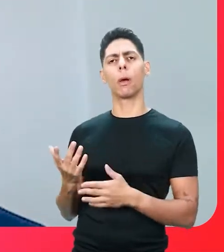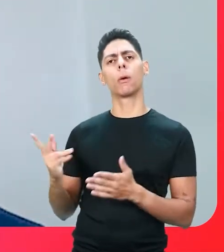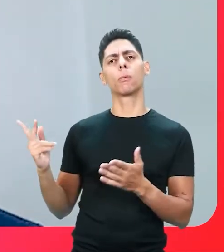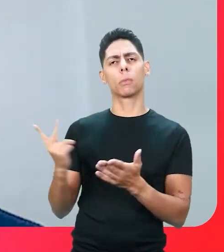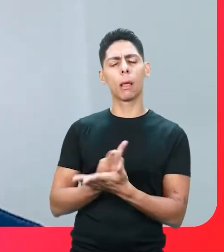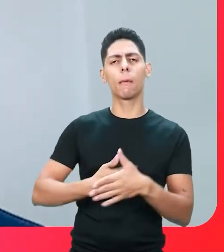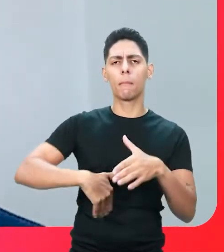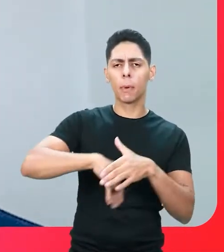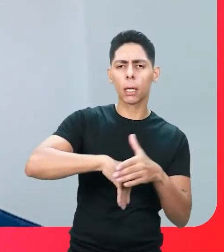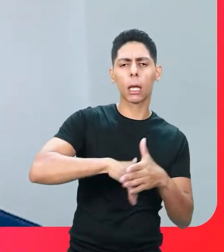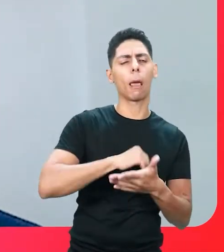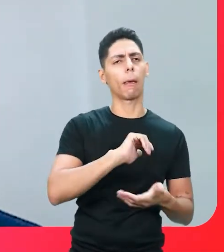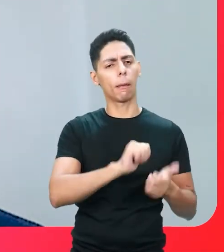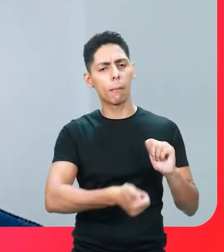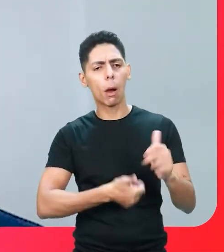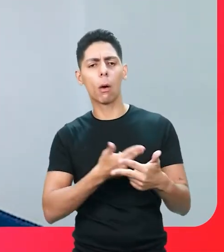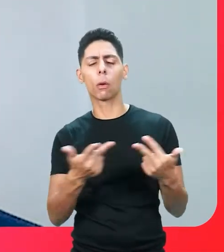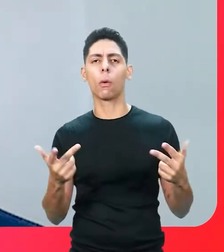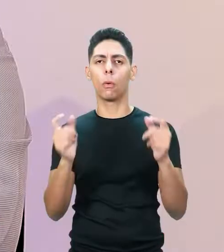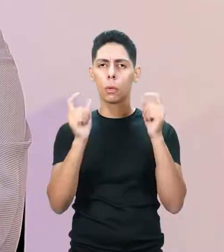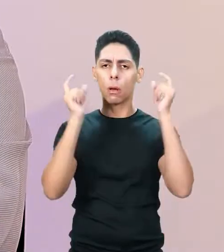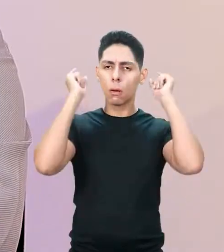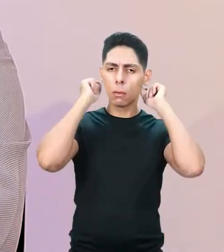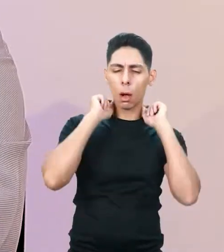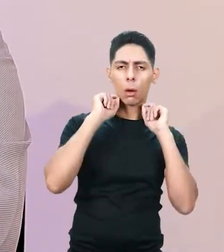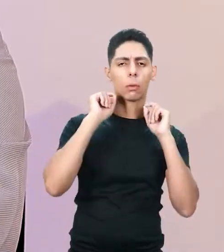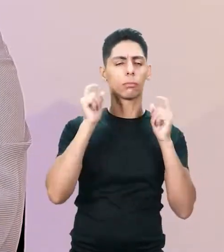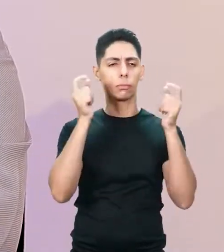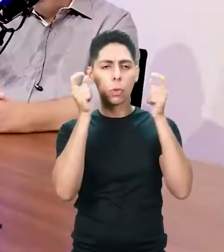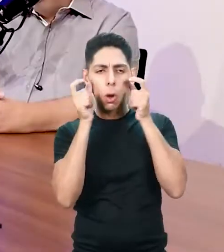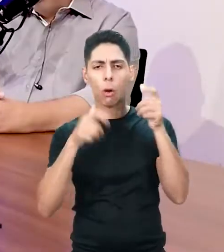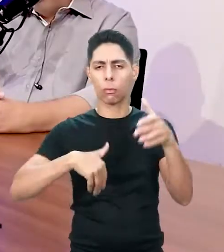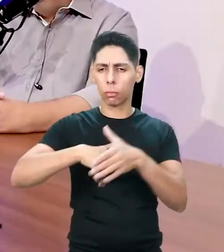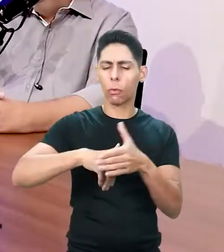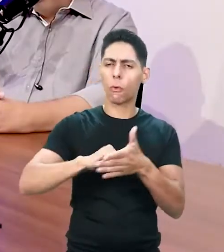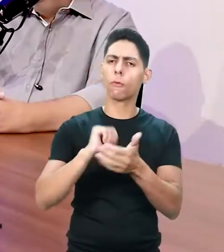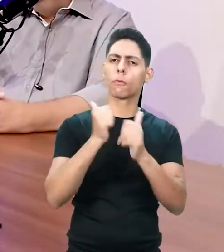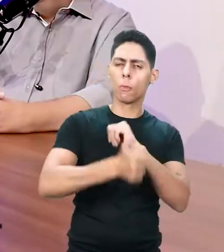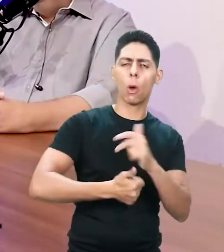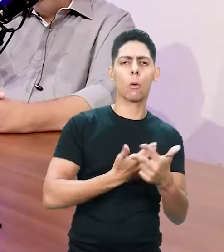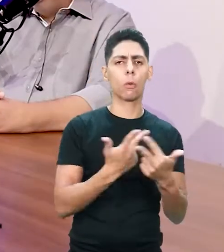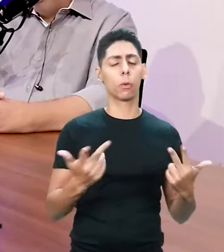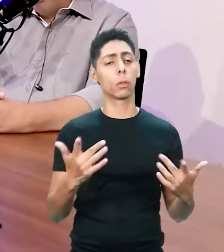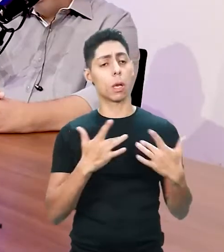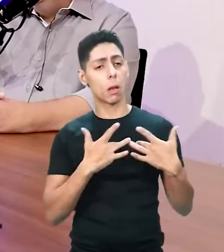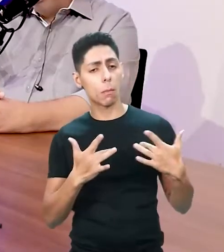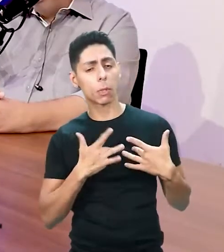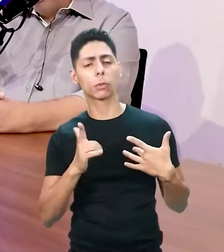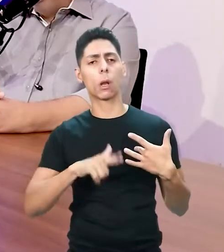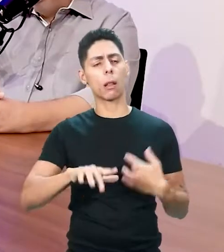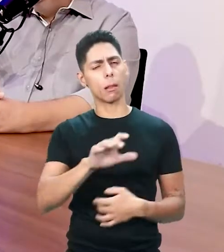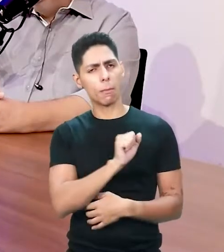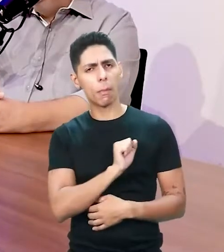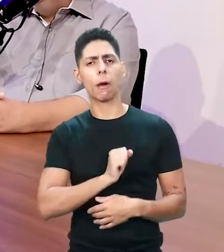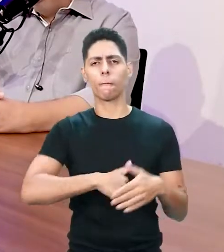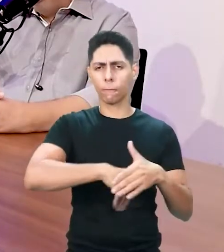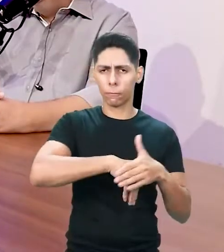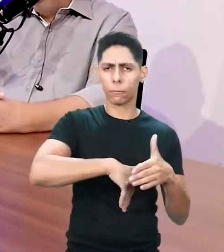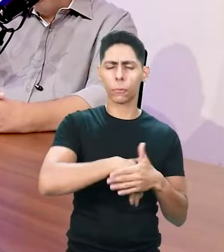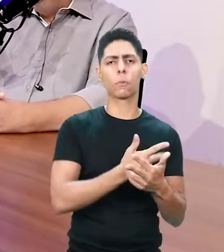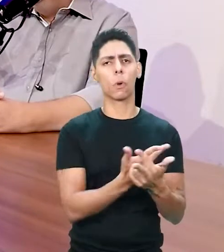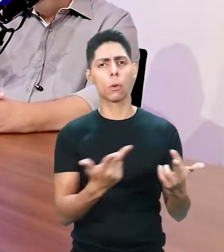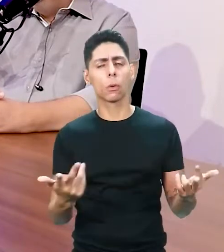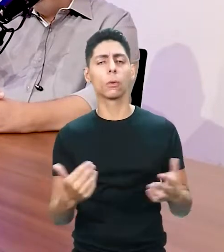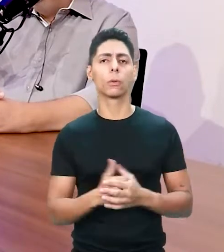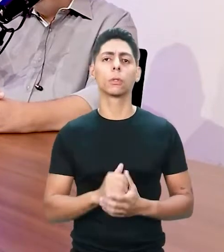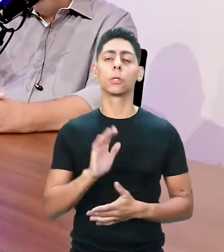amarrando elástico no óculos, não jogava nada, né? Mas, enfim. Era um apaixonado por futebol também, e já